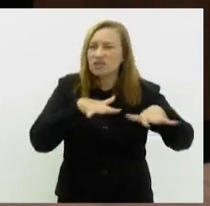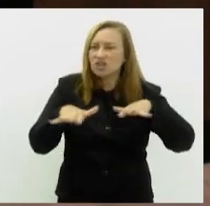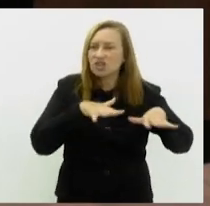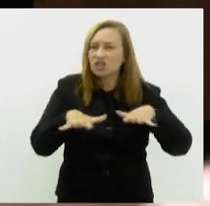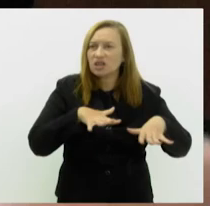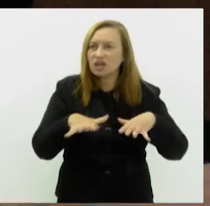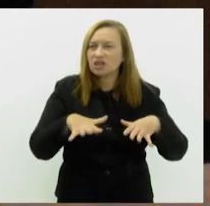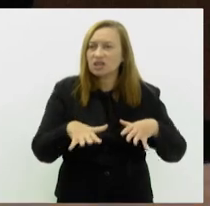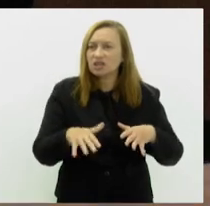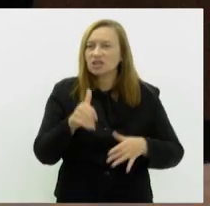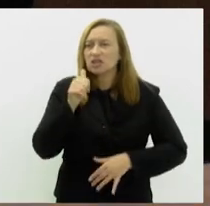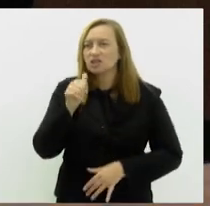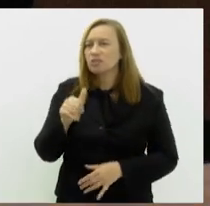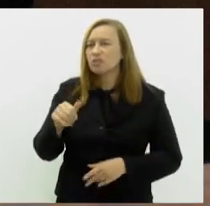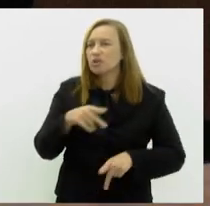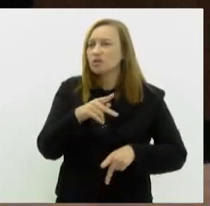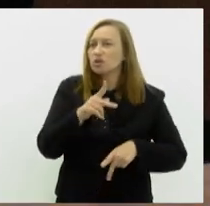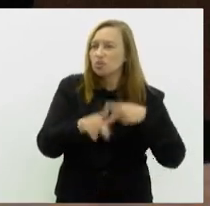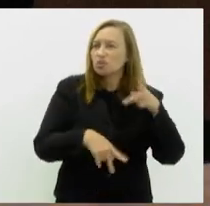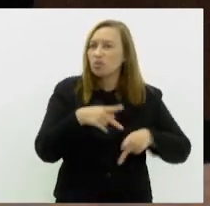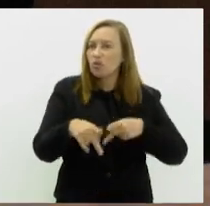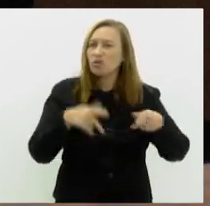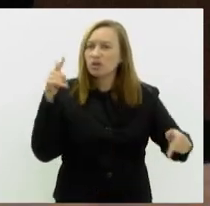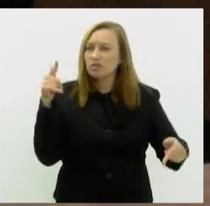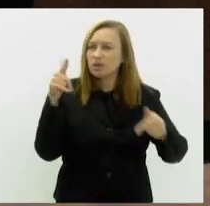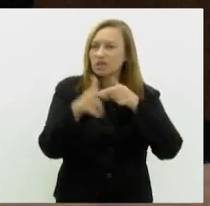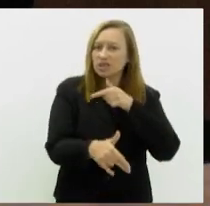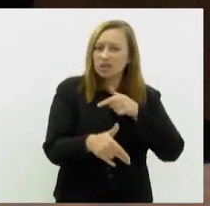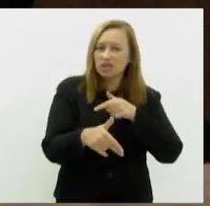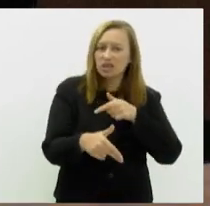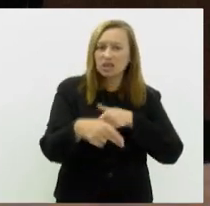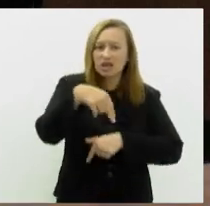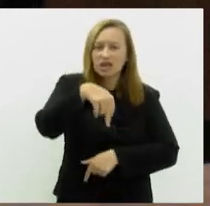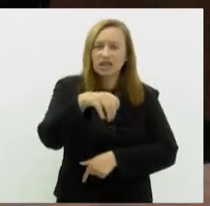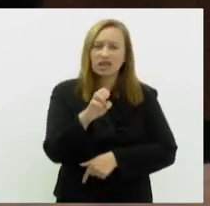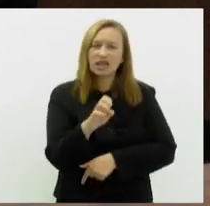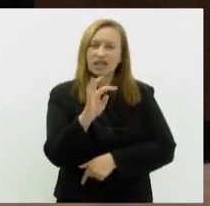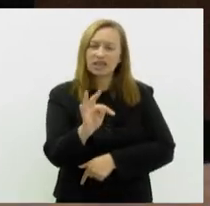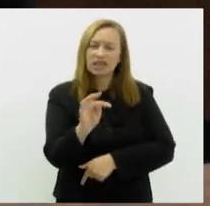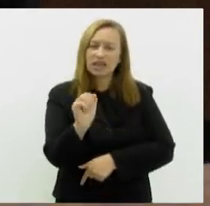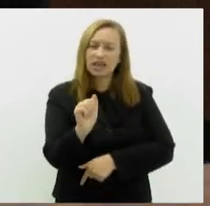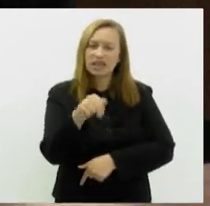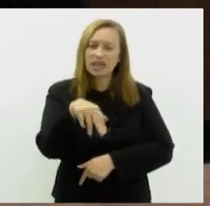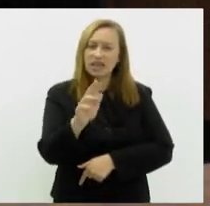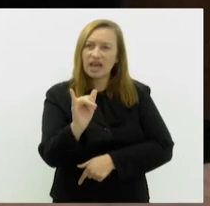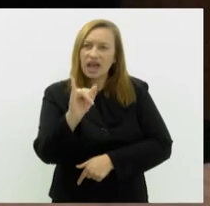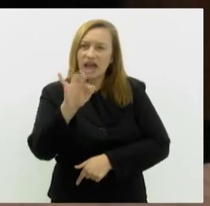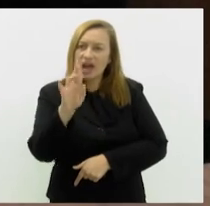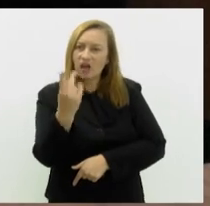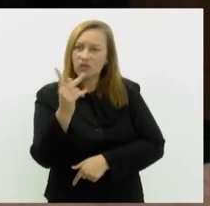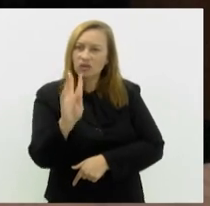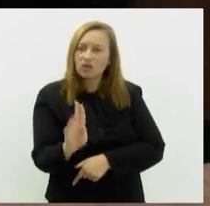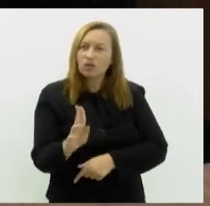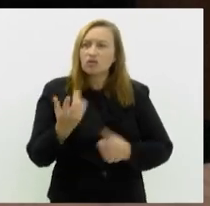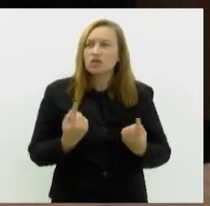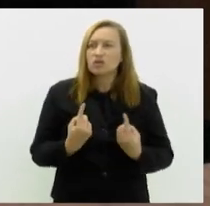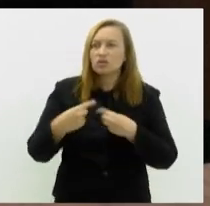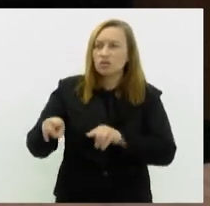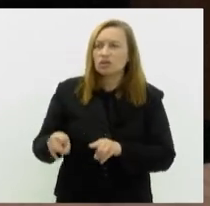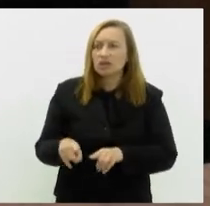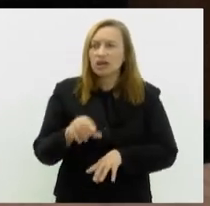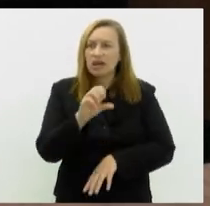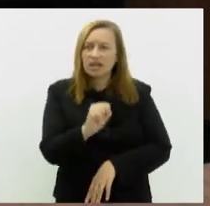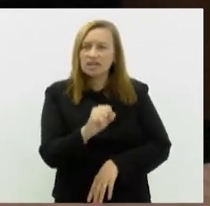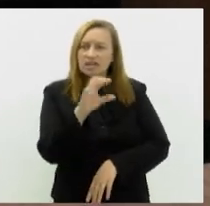em Israel impediram que o Netanyahu sujeitasse o STF de lá. Então,